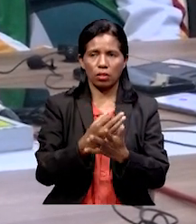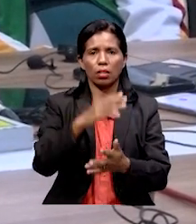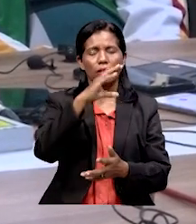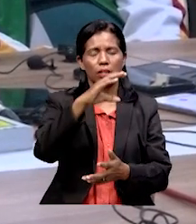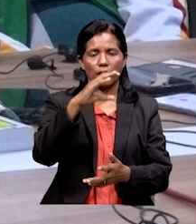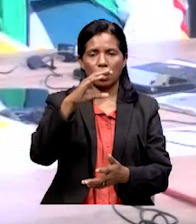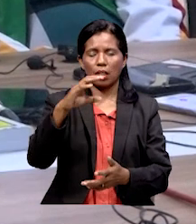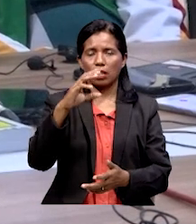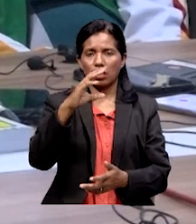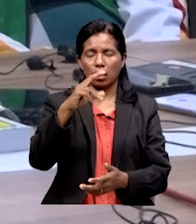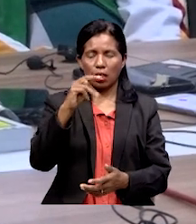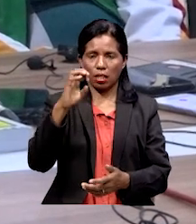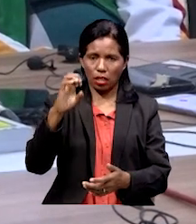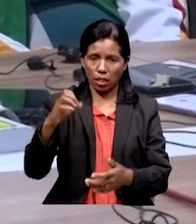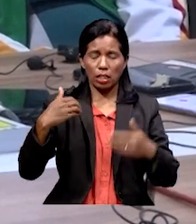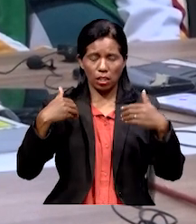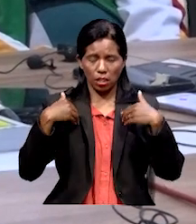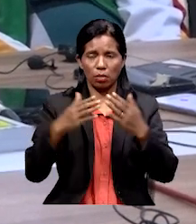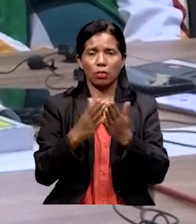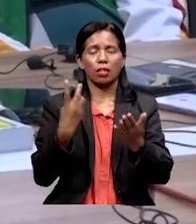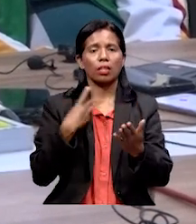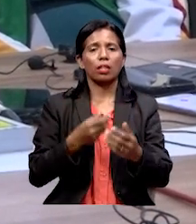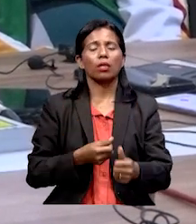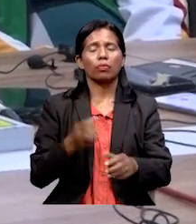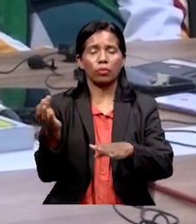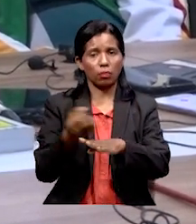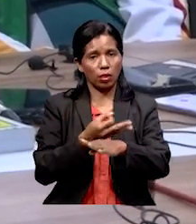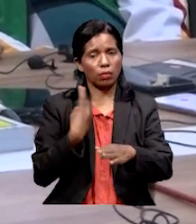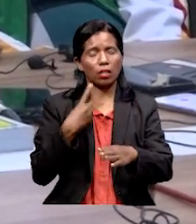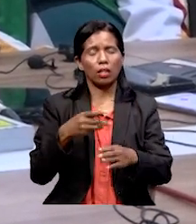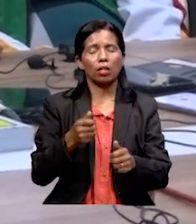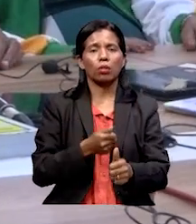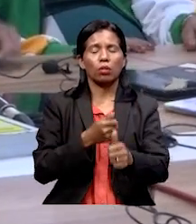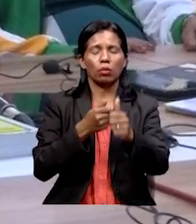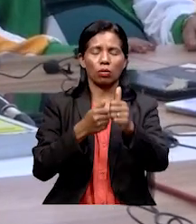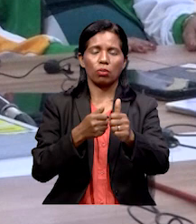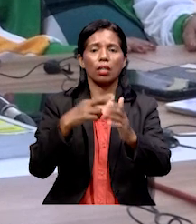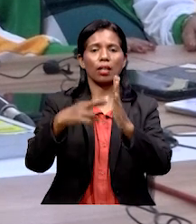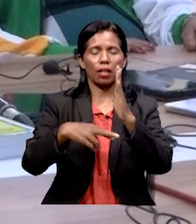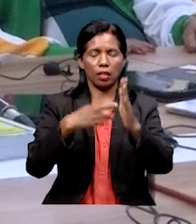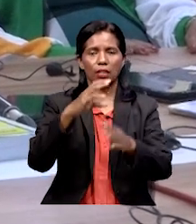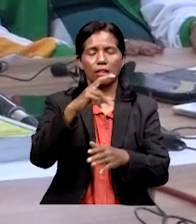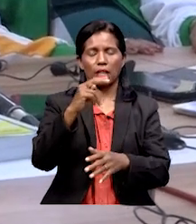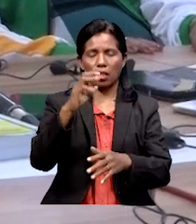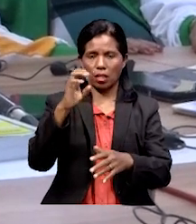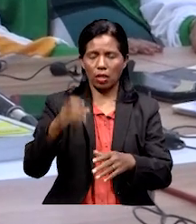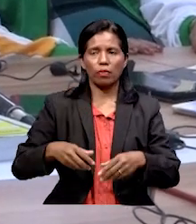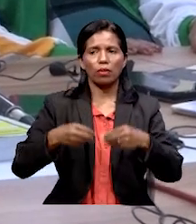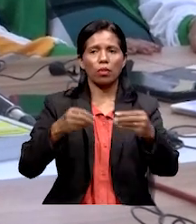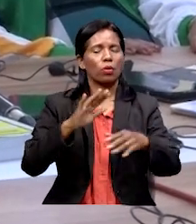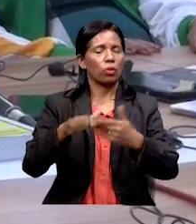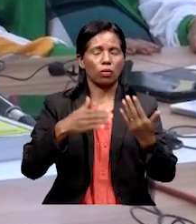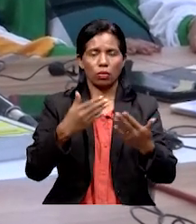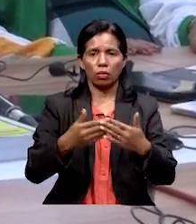manual giau iha utiliza saune ita lautir regras procedimento nebe ke sene fo ida ne nyama kwalia nebe buat tutu